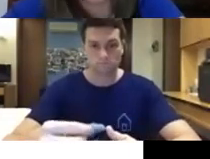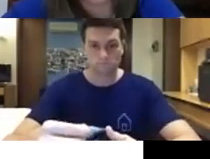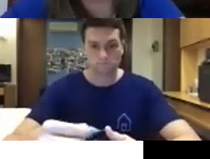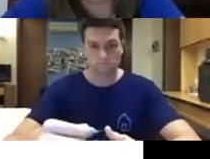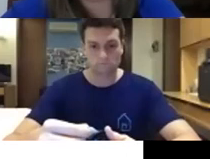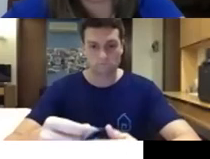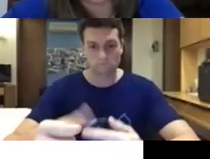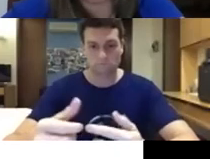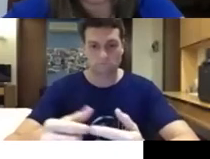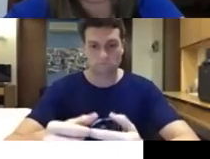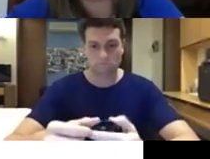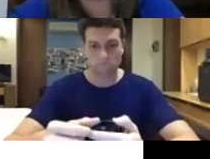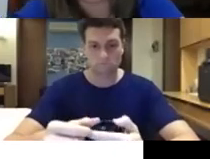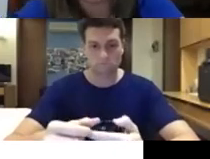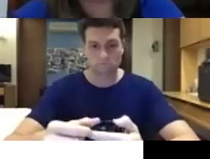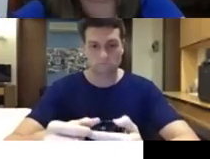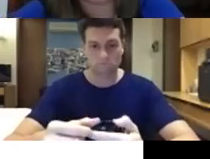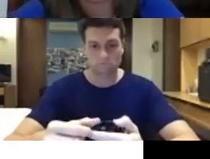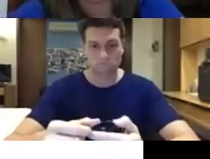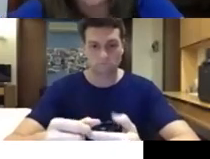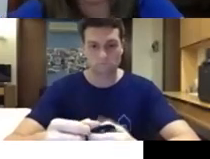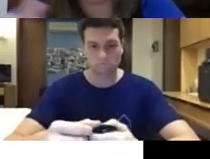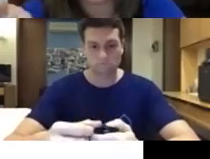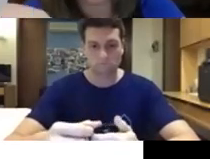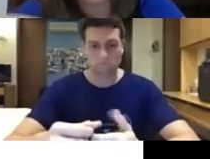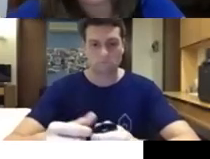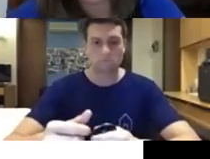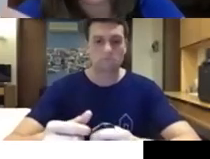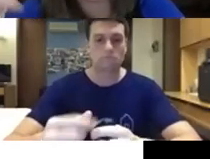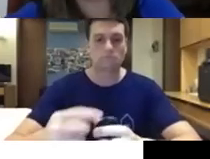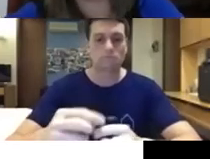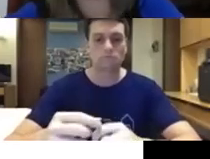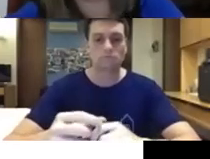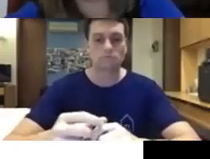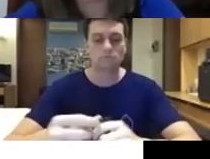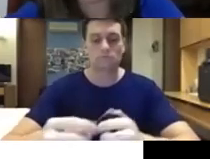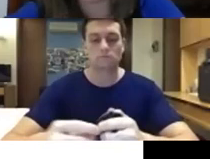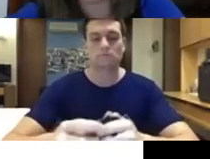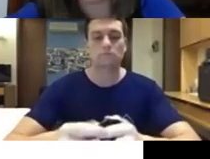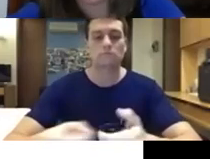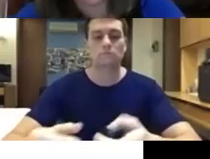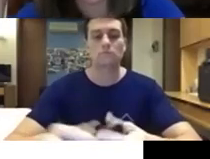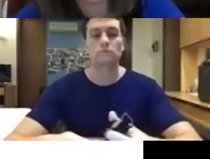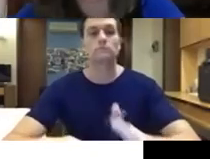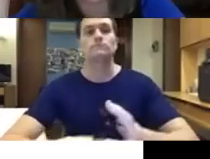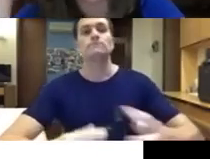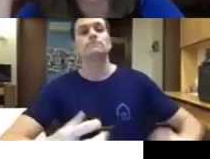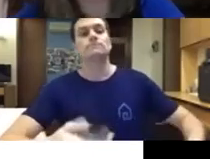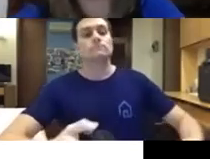posso empregar o ultrassom daqui a pouco para fazer um rastreio ali de qual que é a parte mais afetada, né?